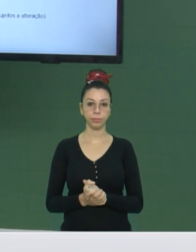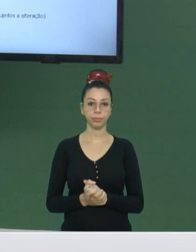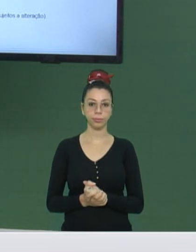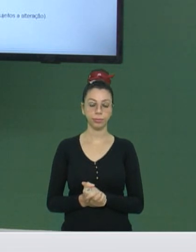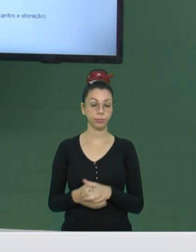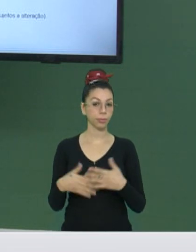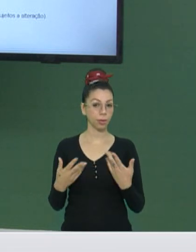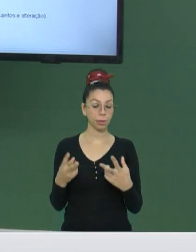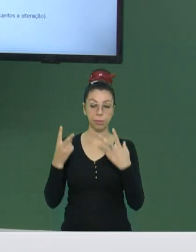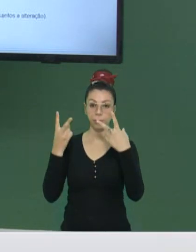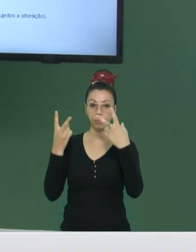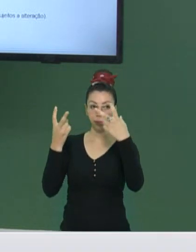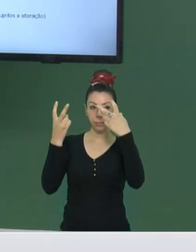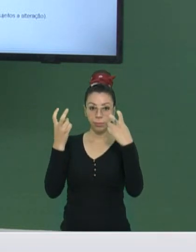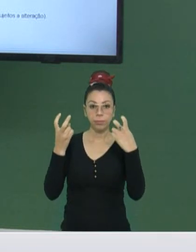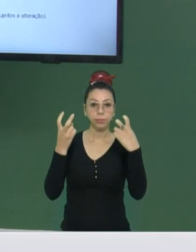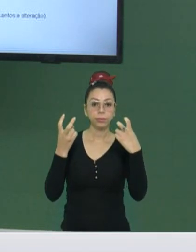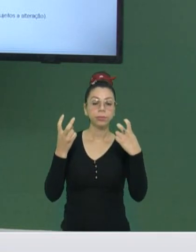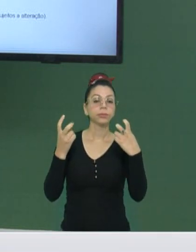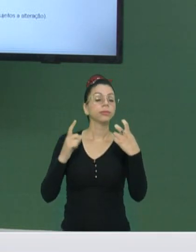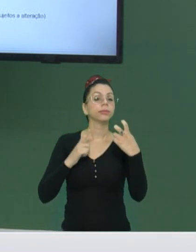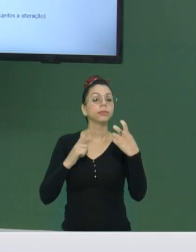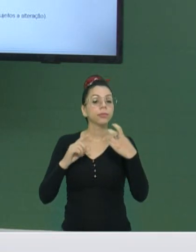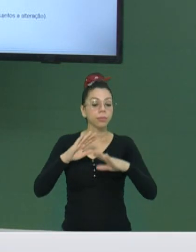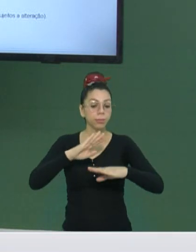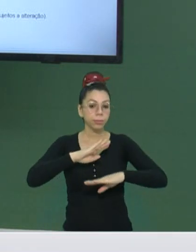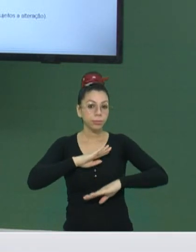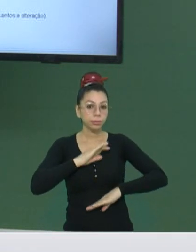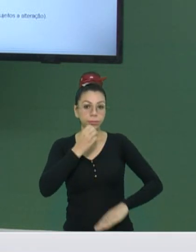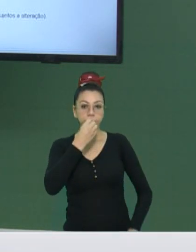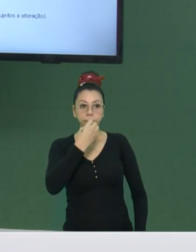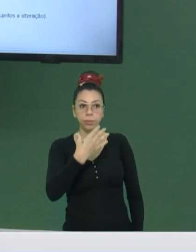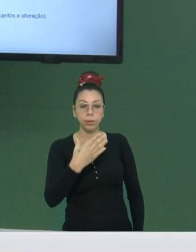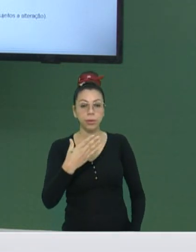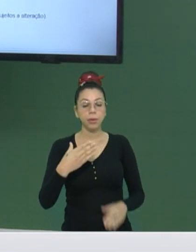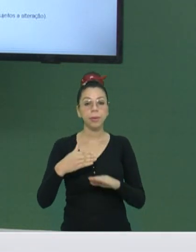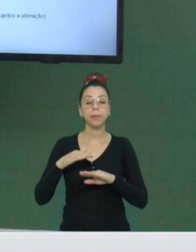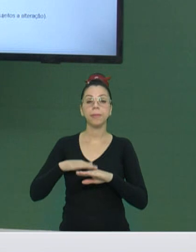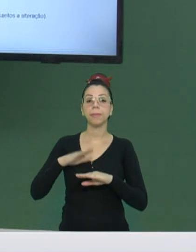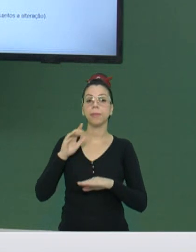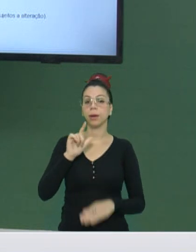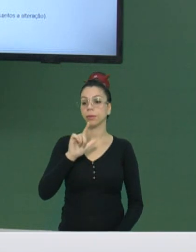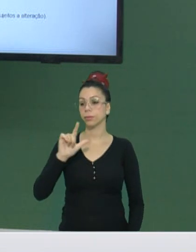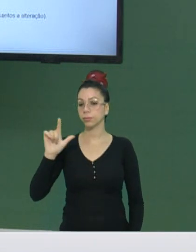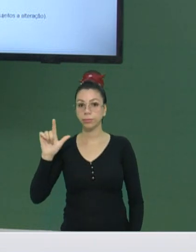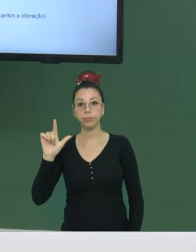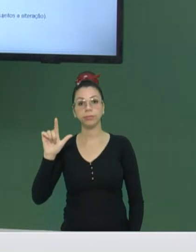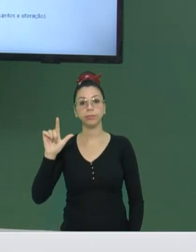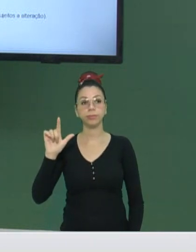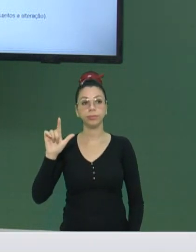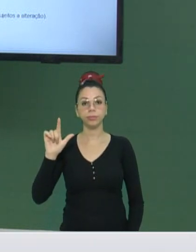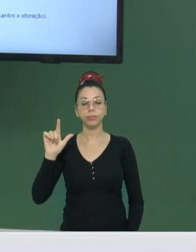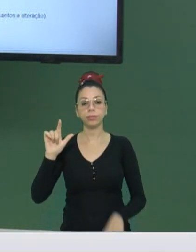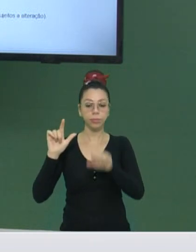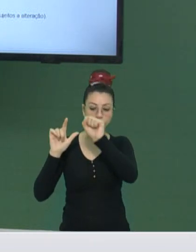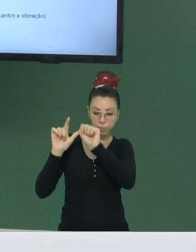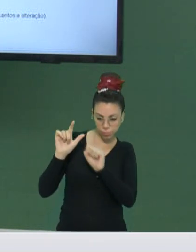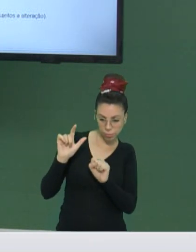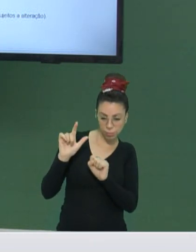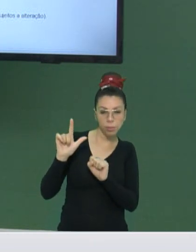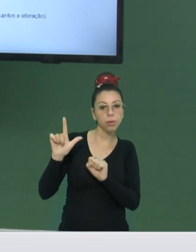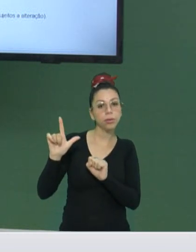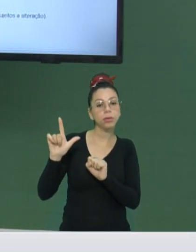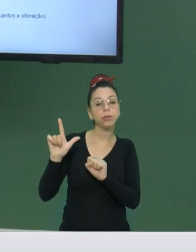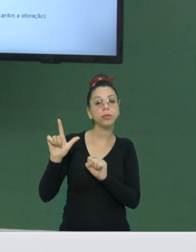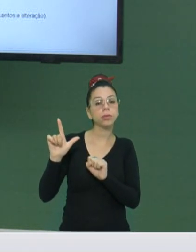Pessoal, observem aqui que nós temos uma situação satisfatória mais aqui para o leste e mais para o sul. Isso tem